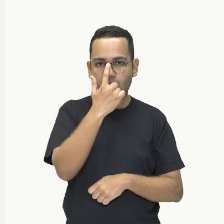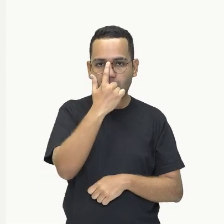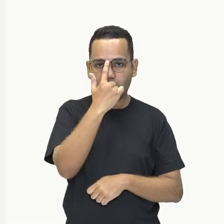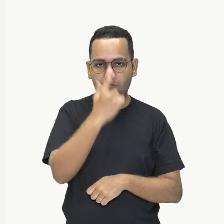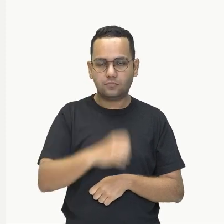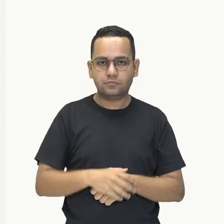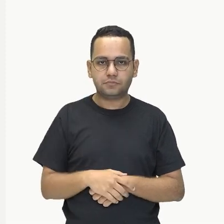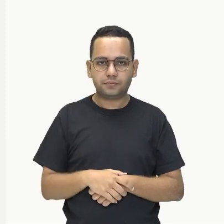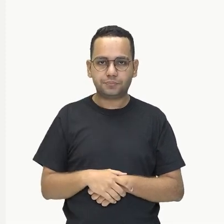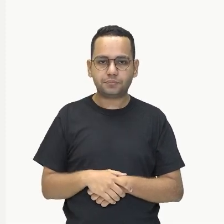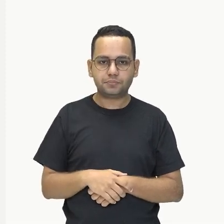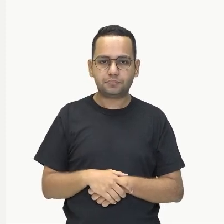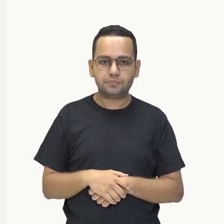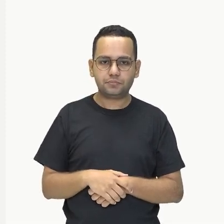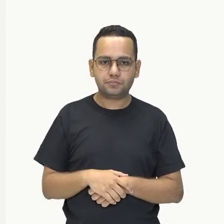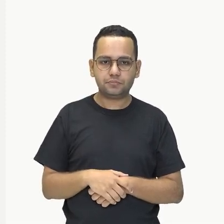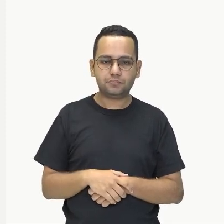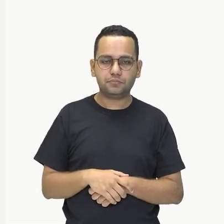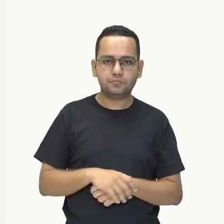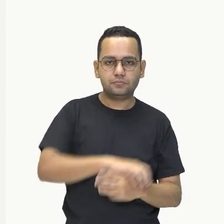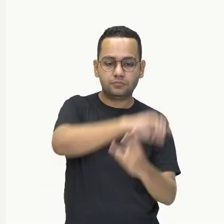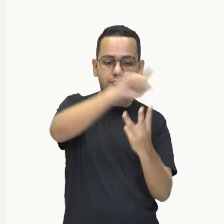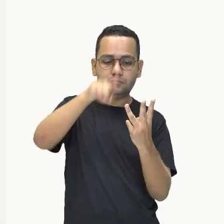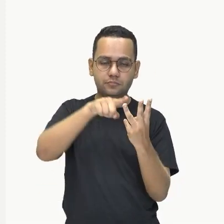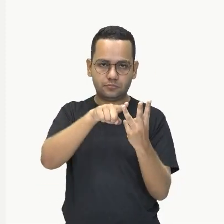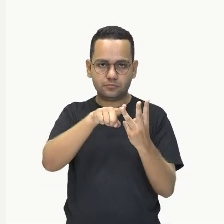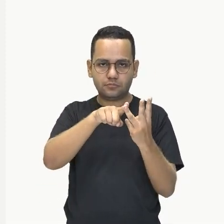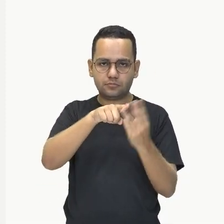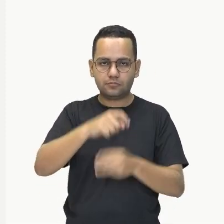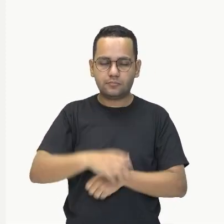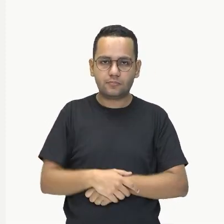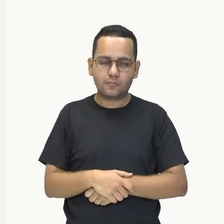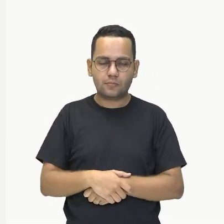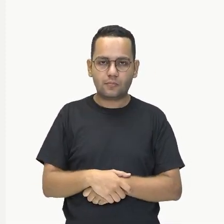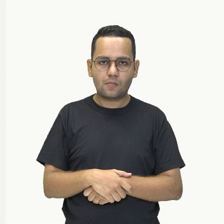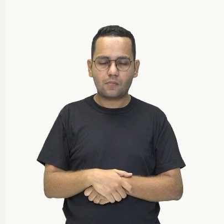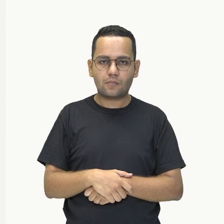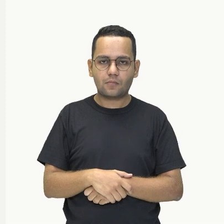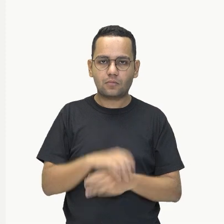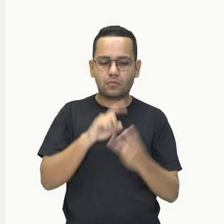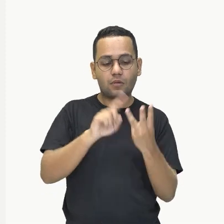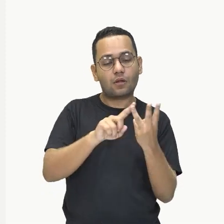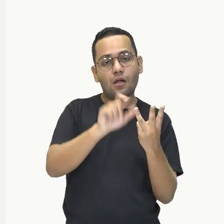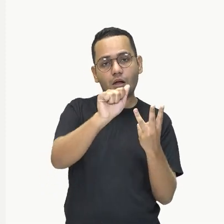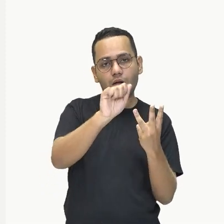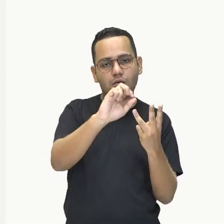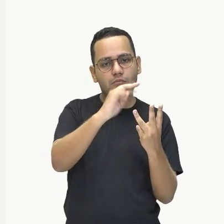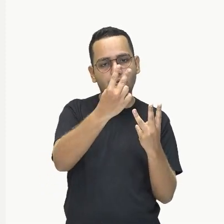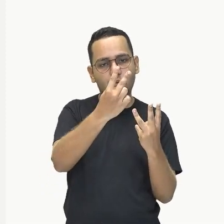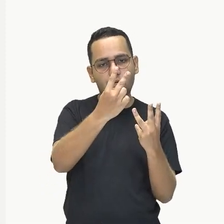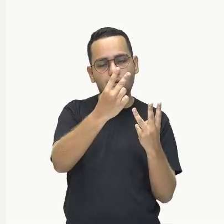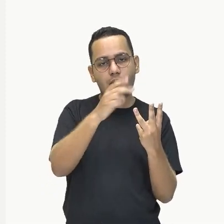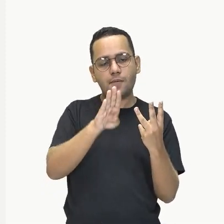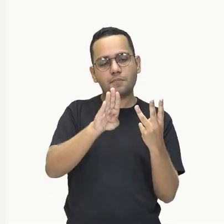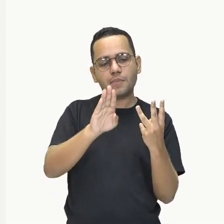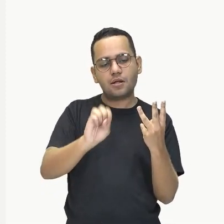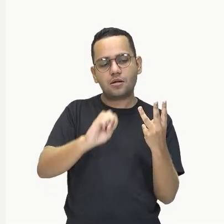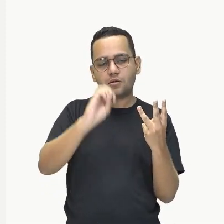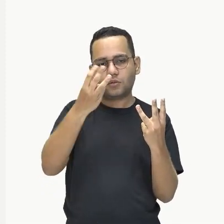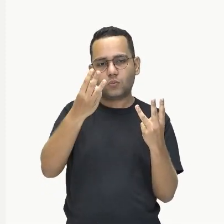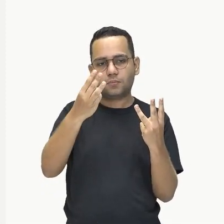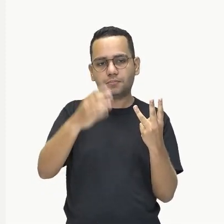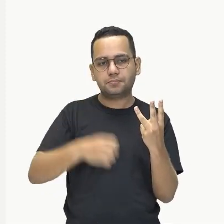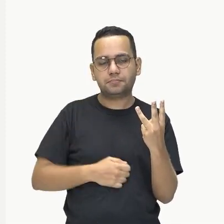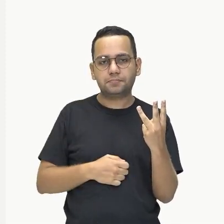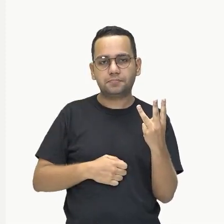E agora o nosso terceiro termo, eu tenho a ao quadrado, b ao